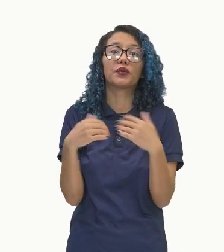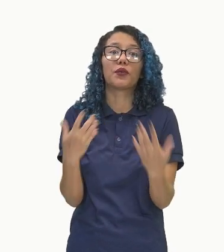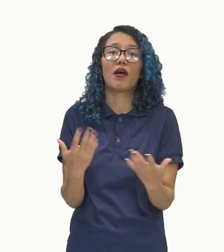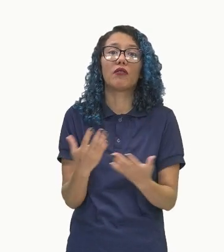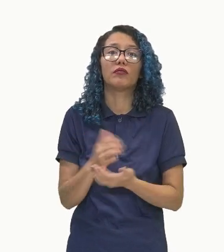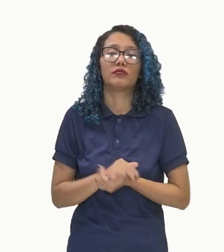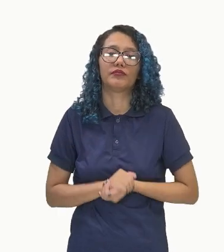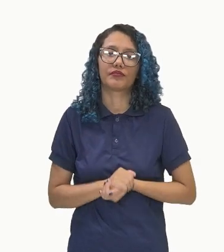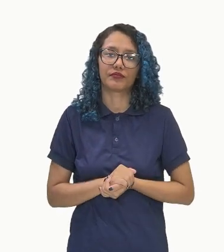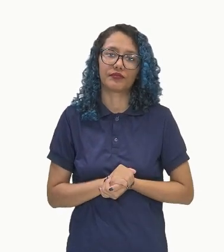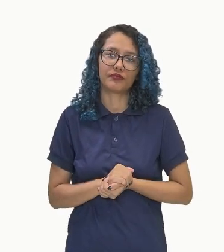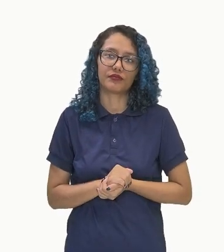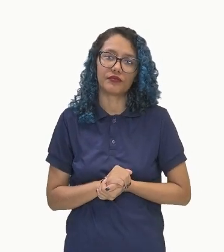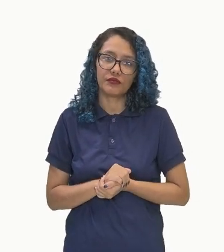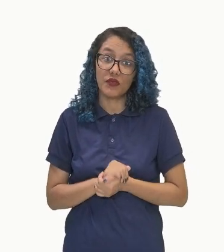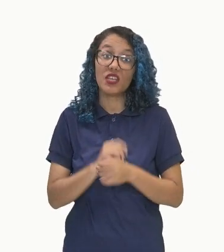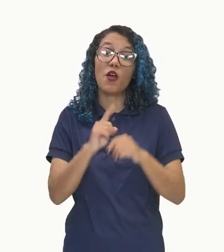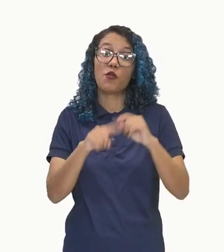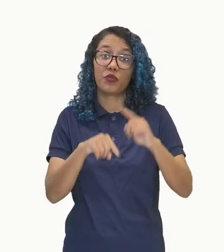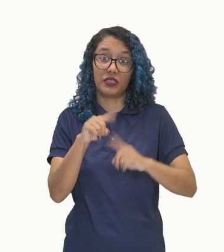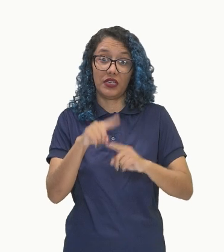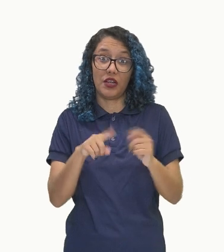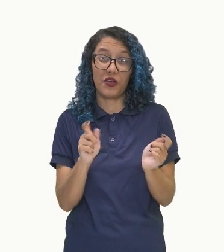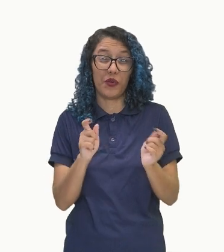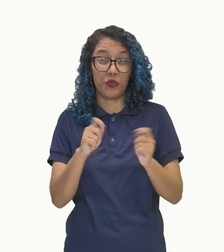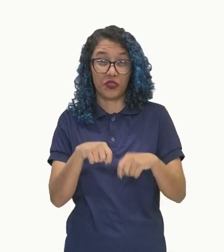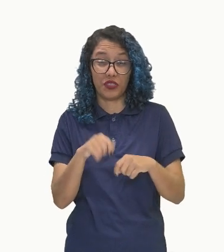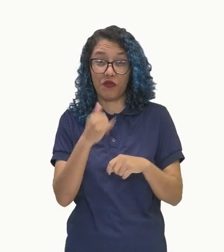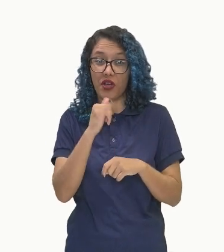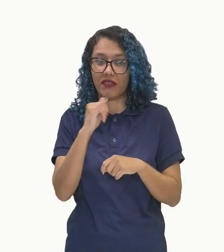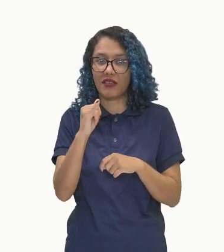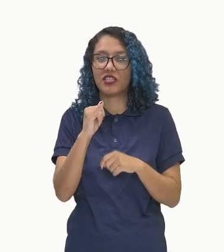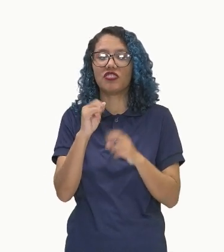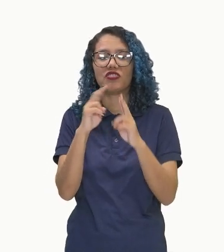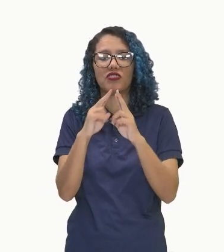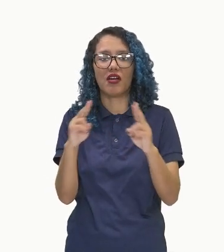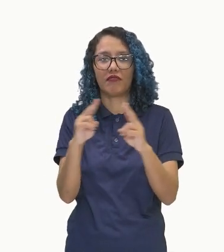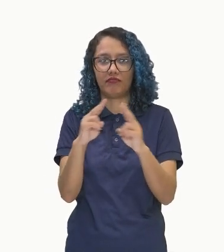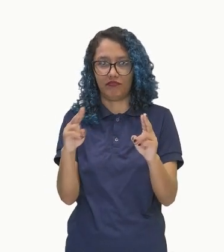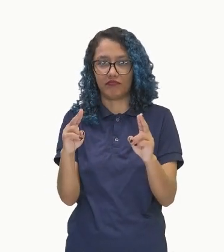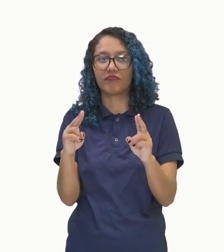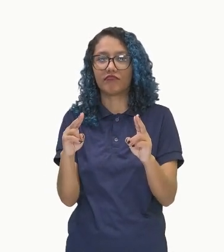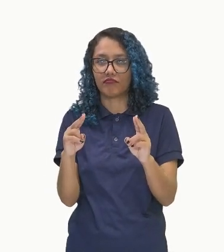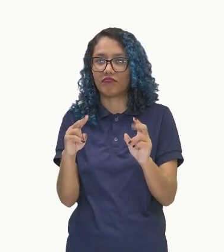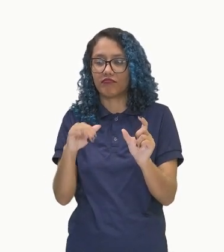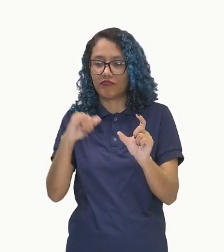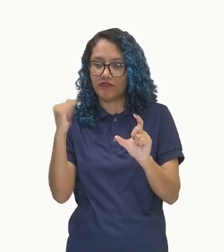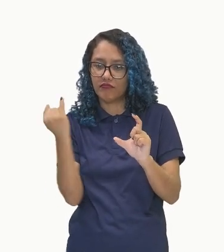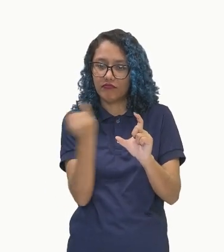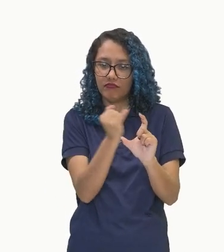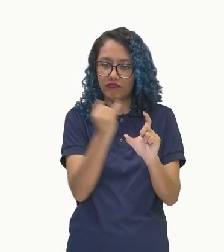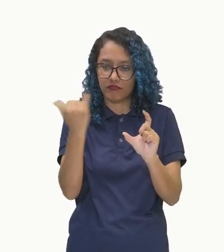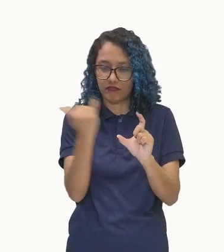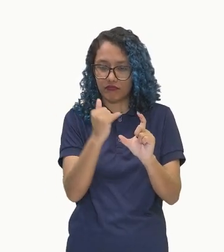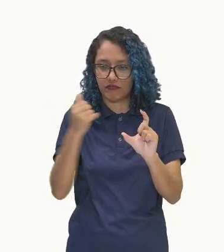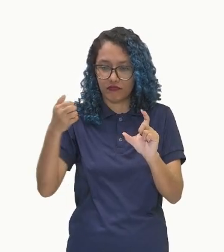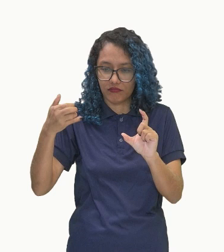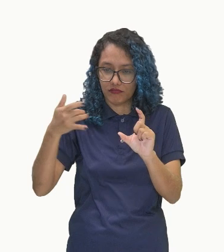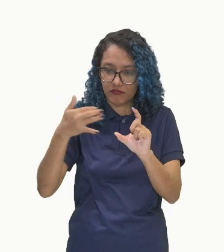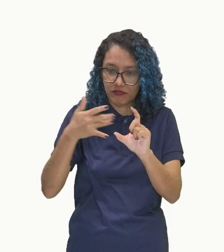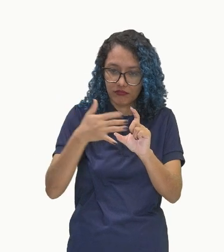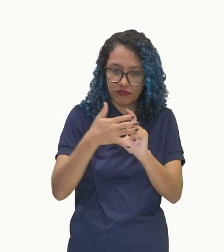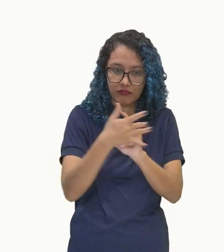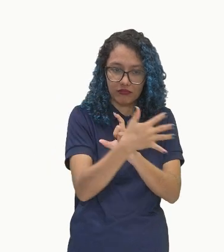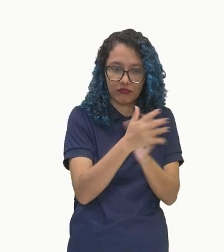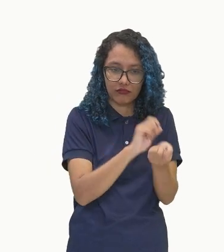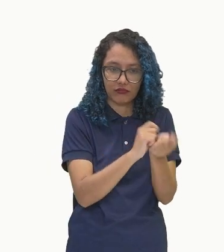energia elétrica, em qualquer outro tipo de energia. E essa aqui, ó, eu tenho a